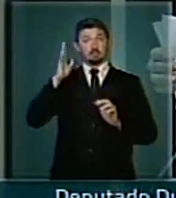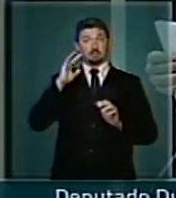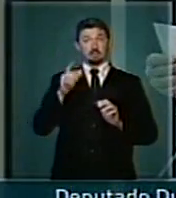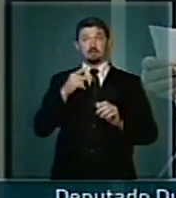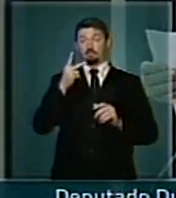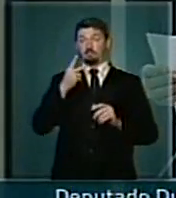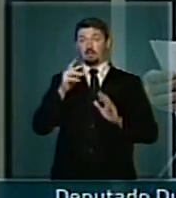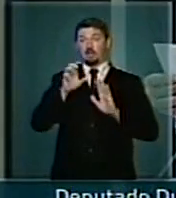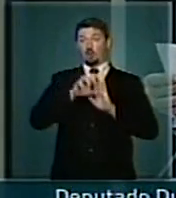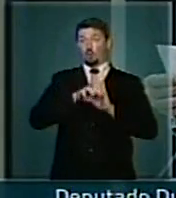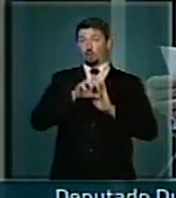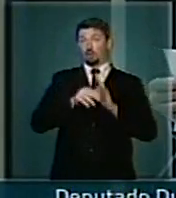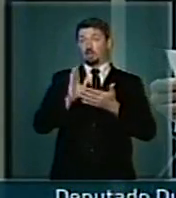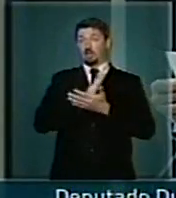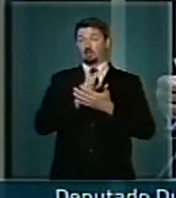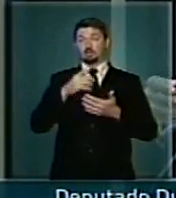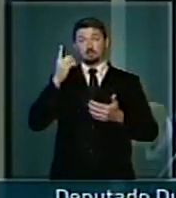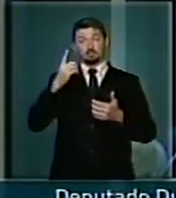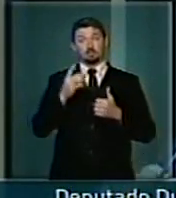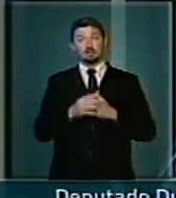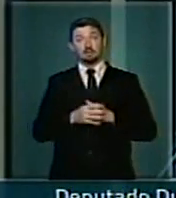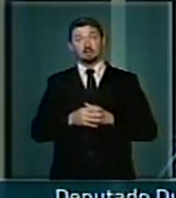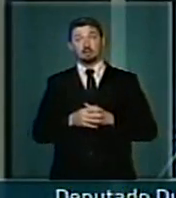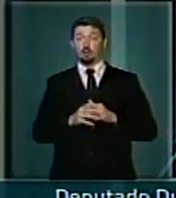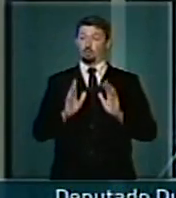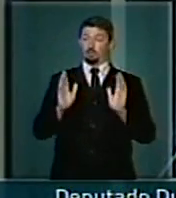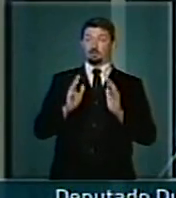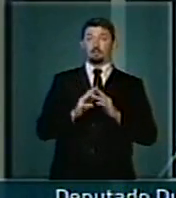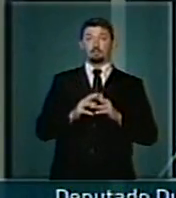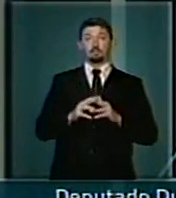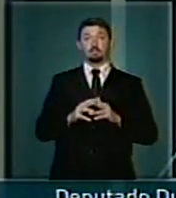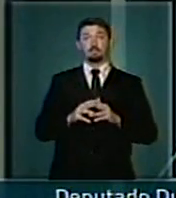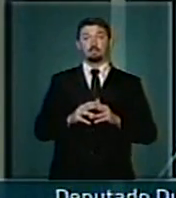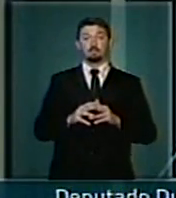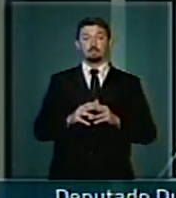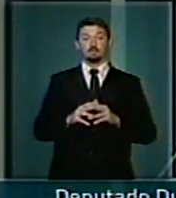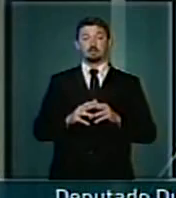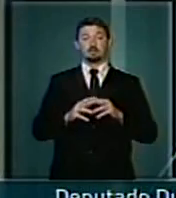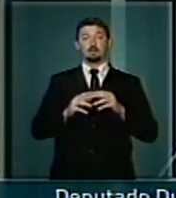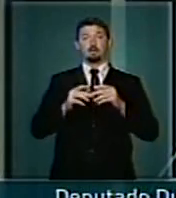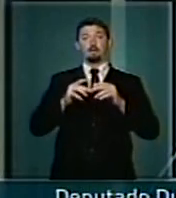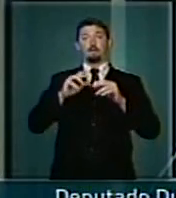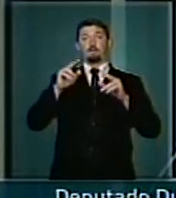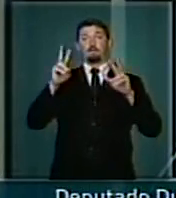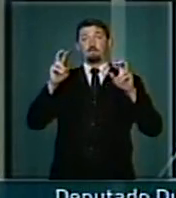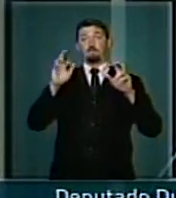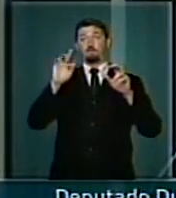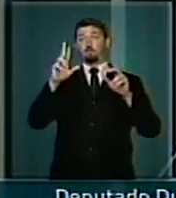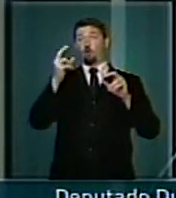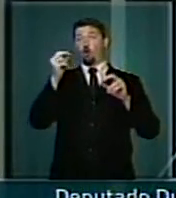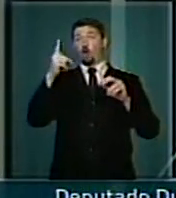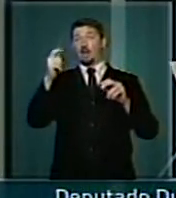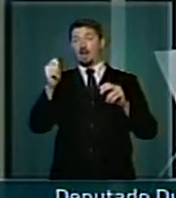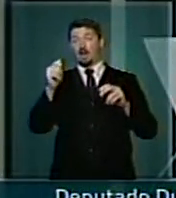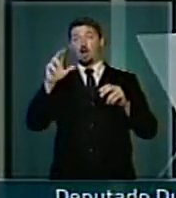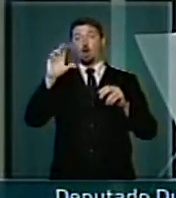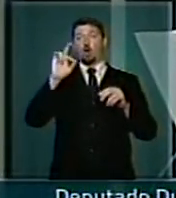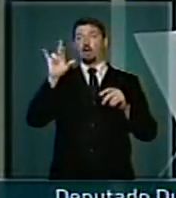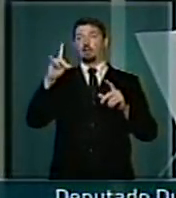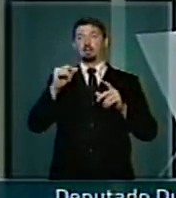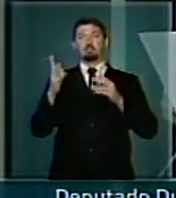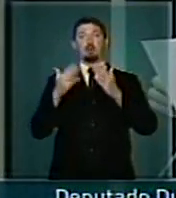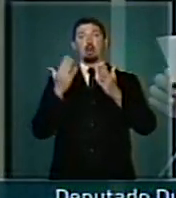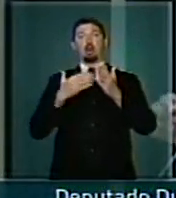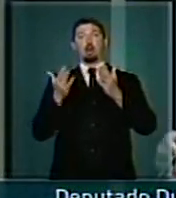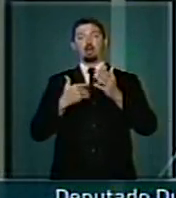vazar o currículo de alguns deputados, ou melhor, folha corrida, e fecha aspas. As ameaças do